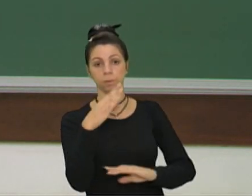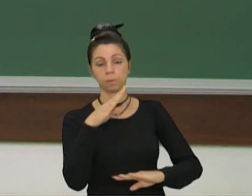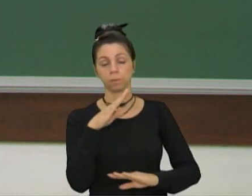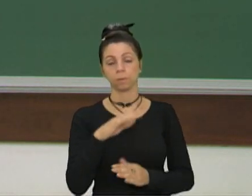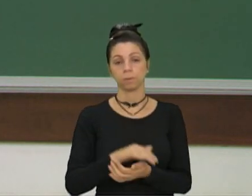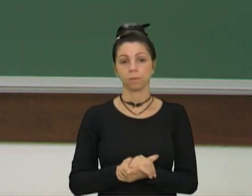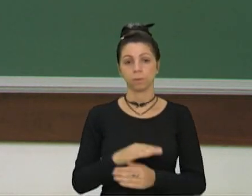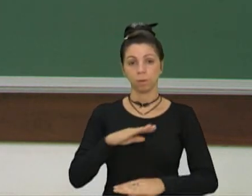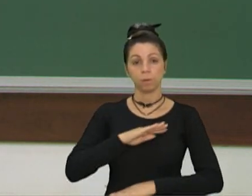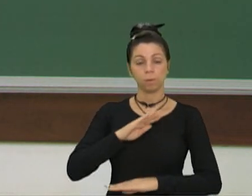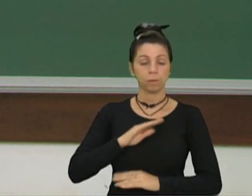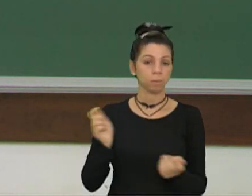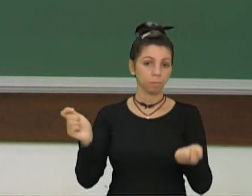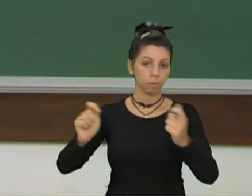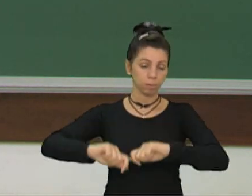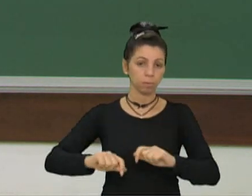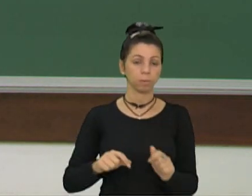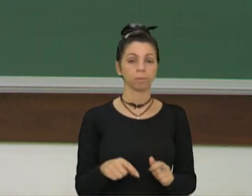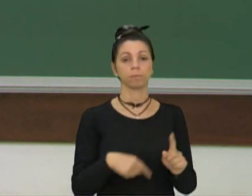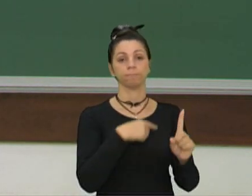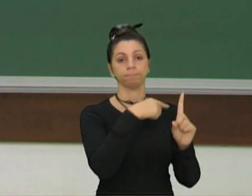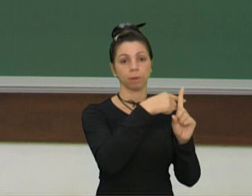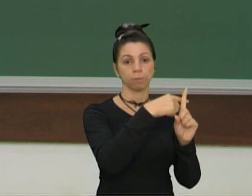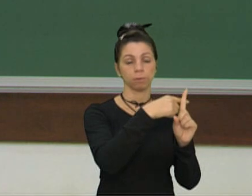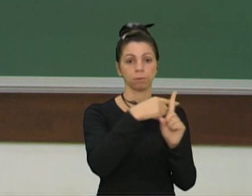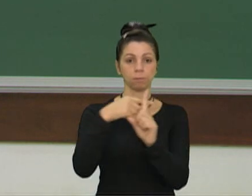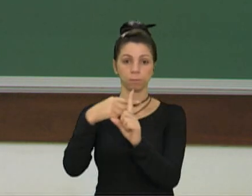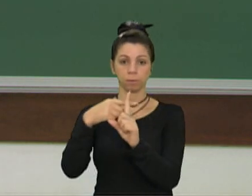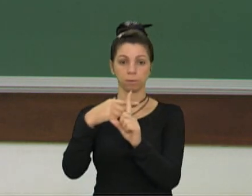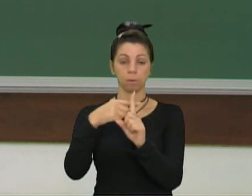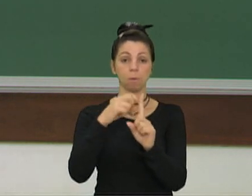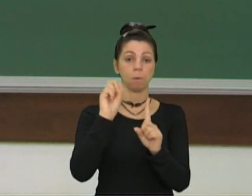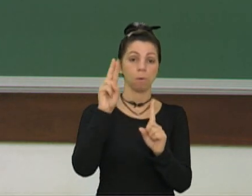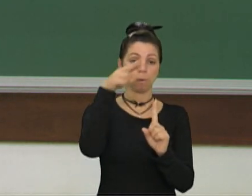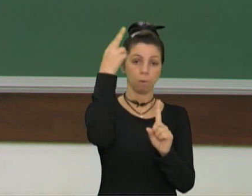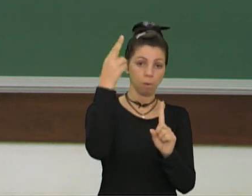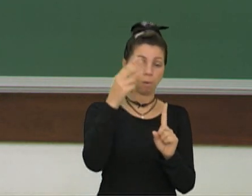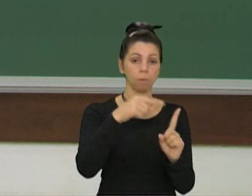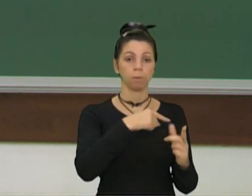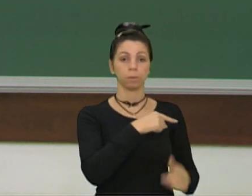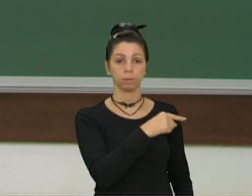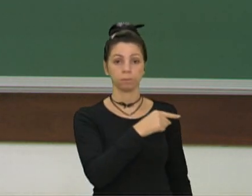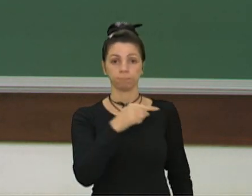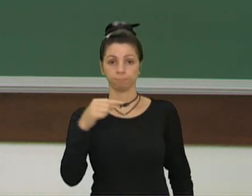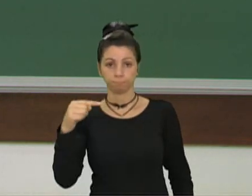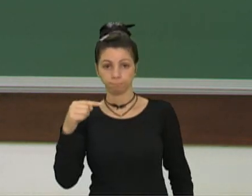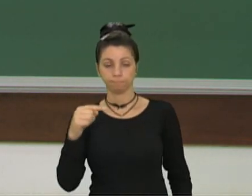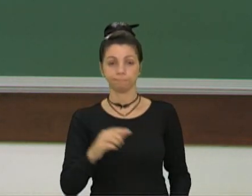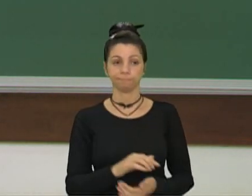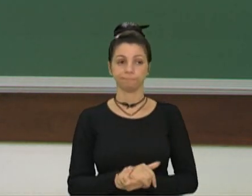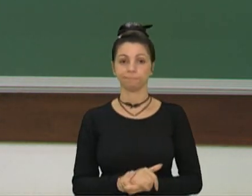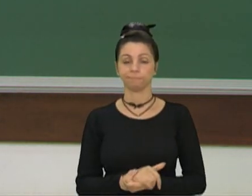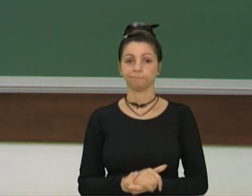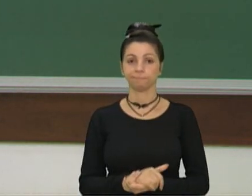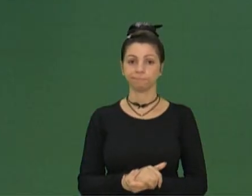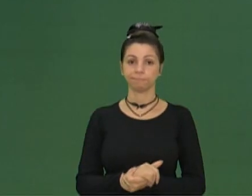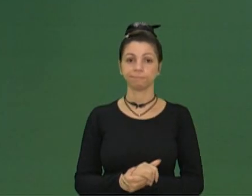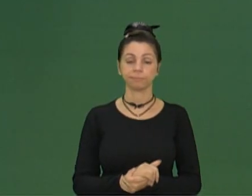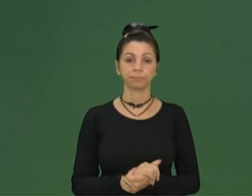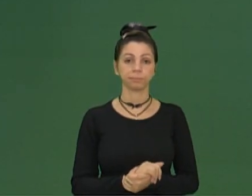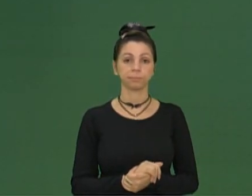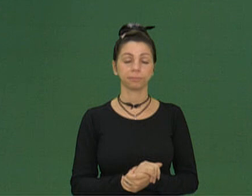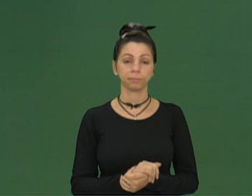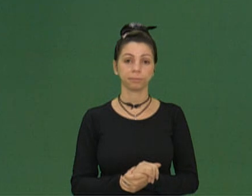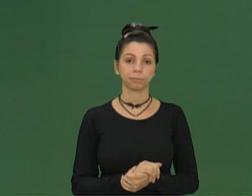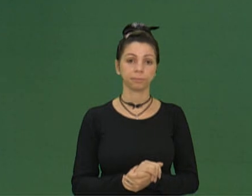positivo com positivo, ou negativo com negativo. Como que é isso? Mais 2 raiz de 3 vezes mais 2 raiz de